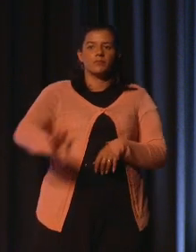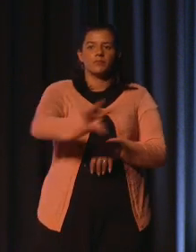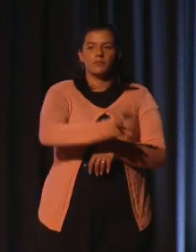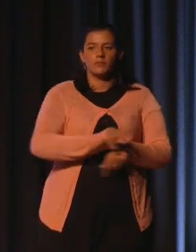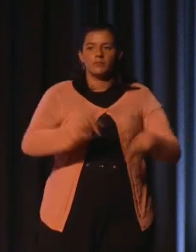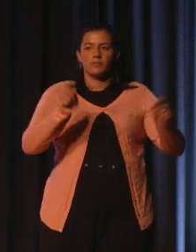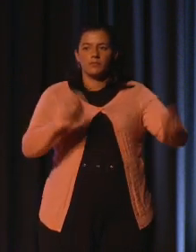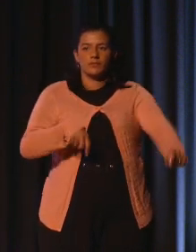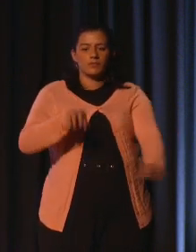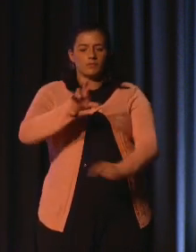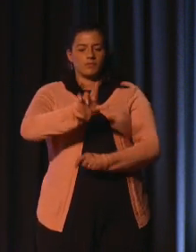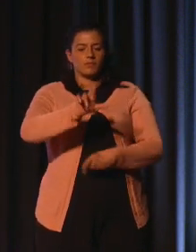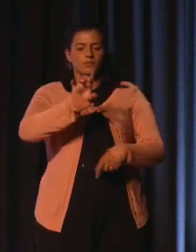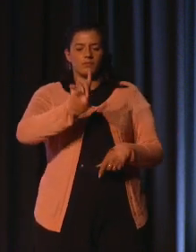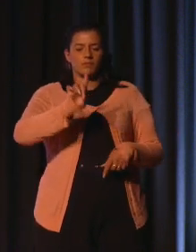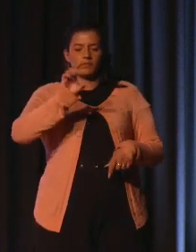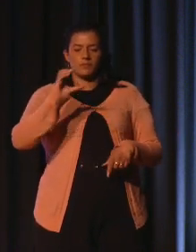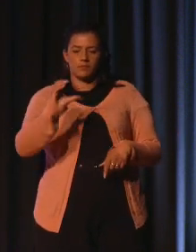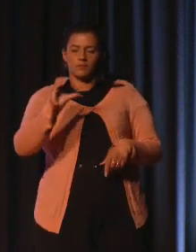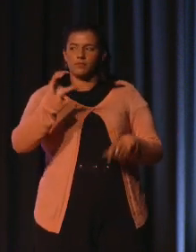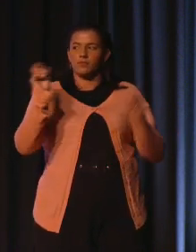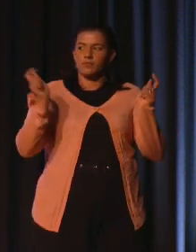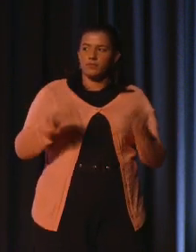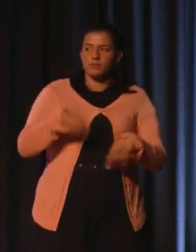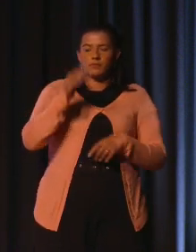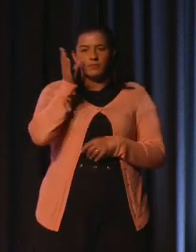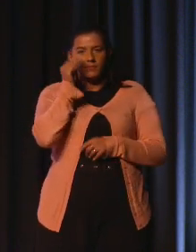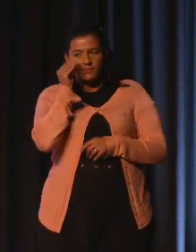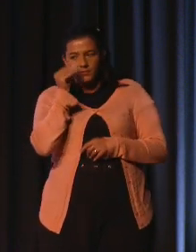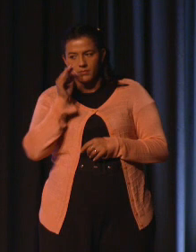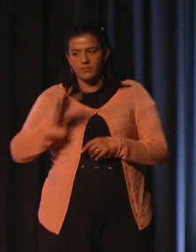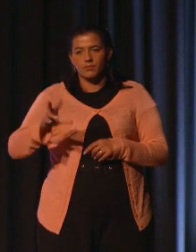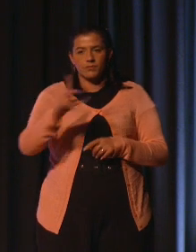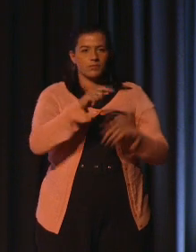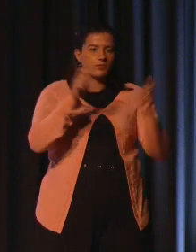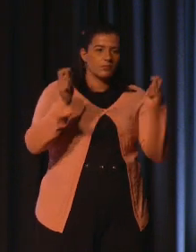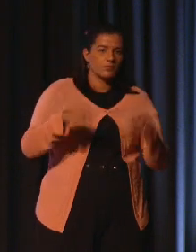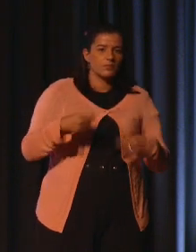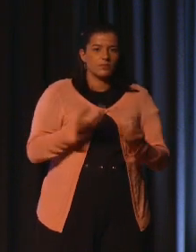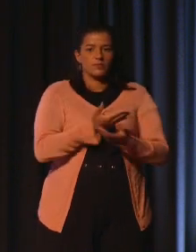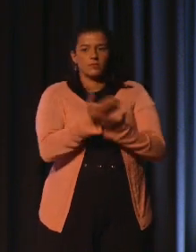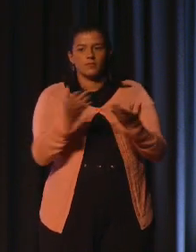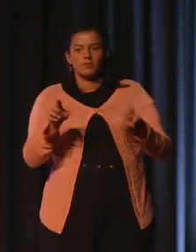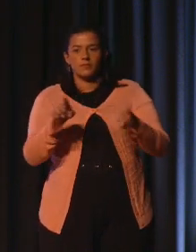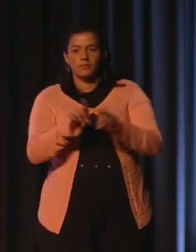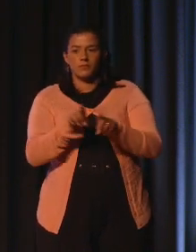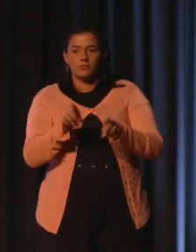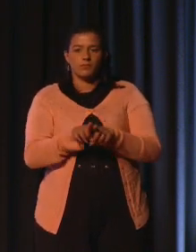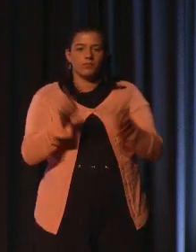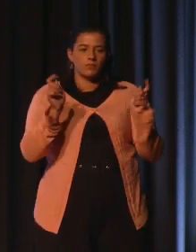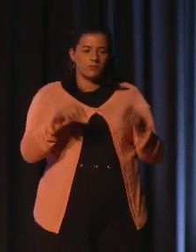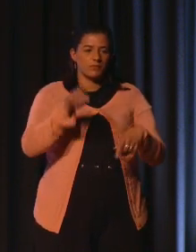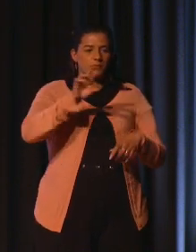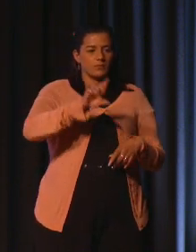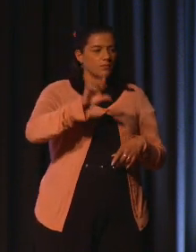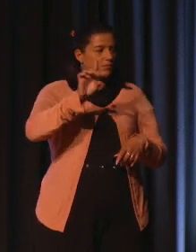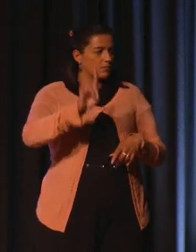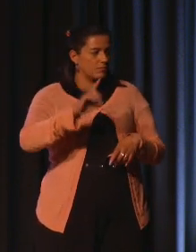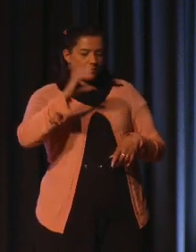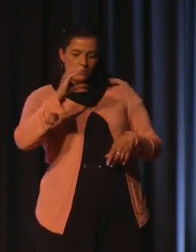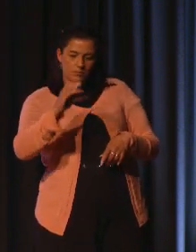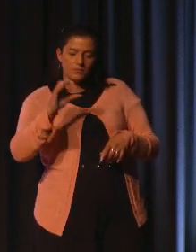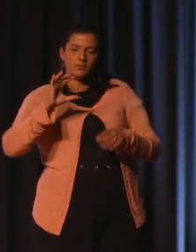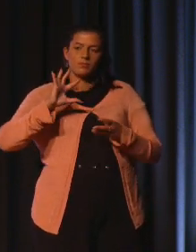nessa RDC 673, tá? Quem tiver curiosidade para ler ela integralmente, ela é uma RDC atualizada, onde ela